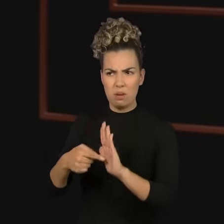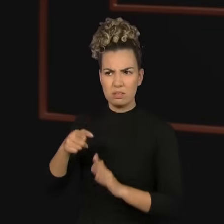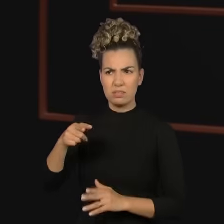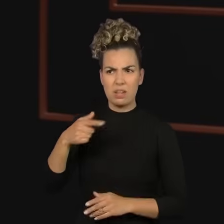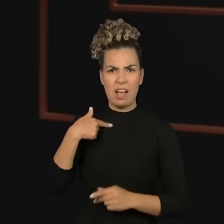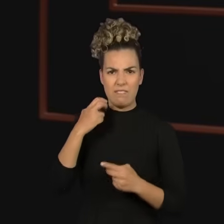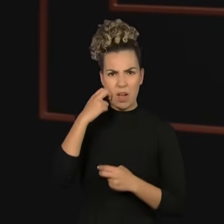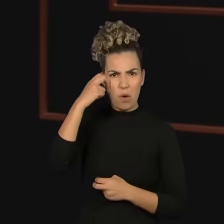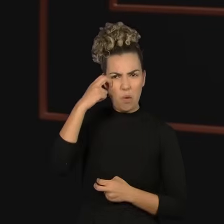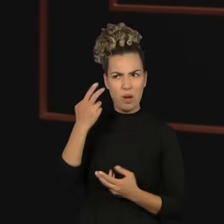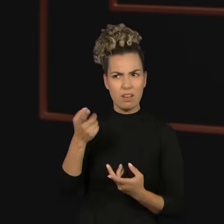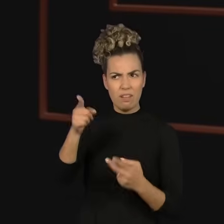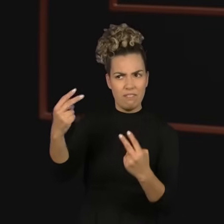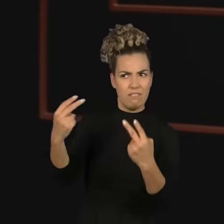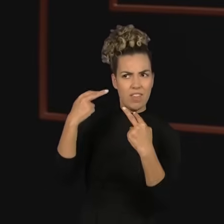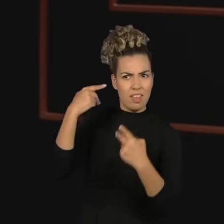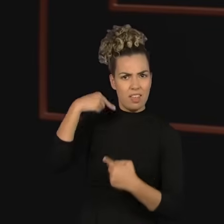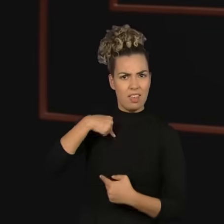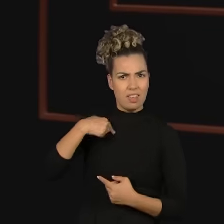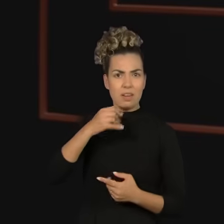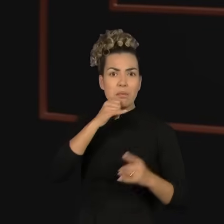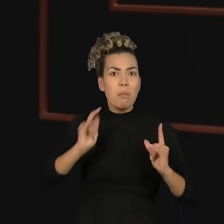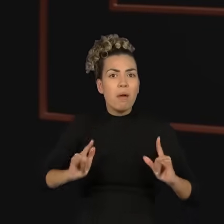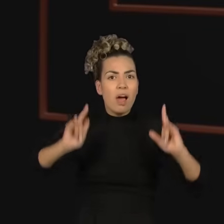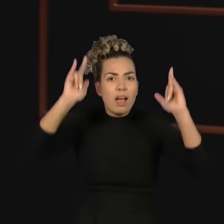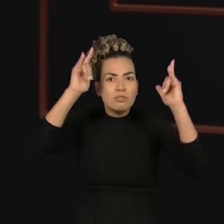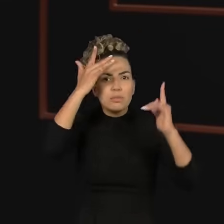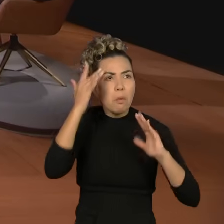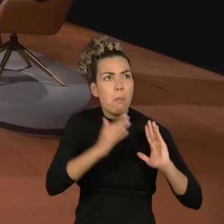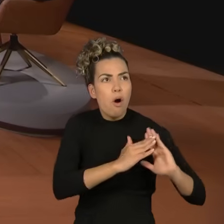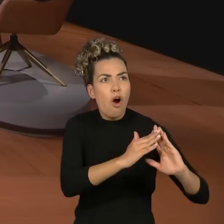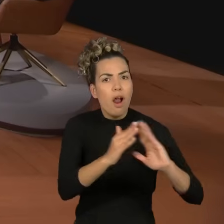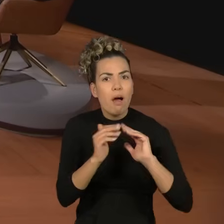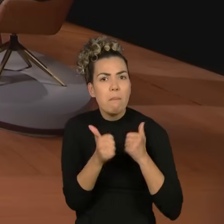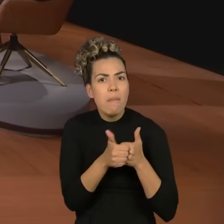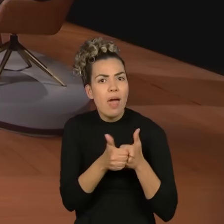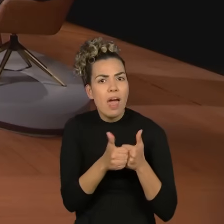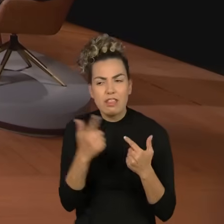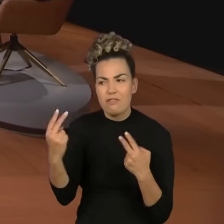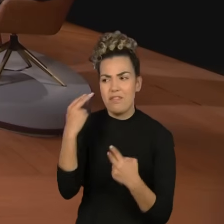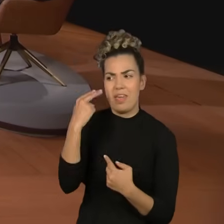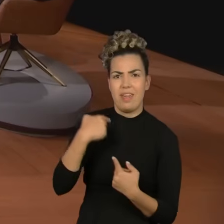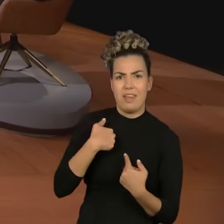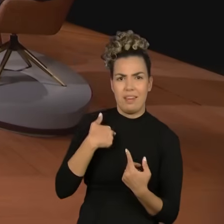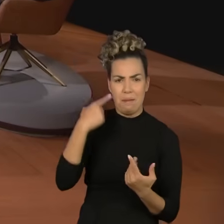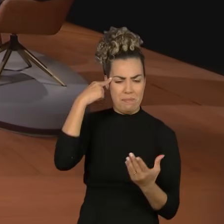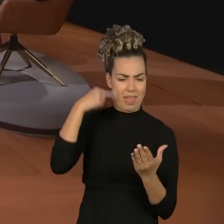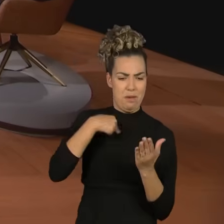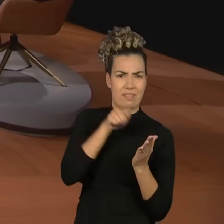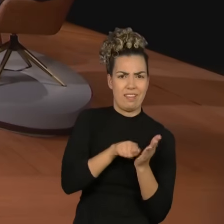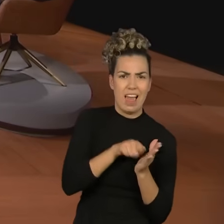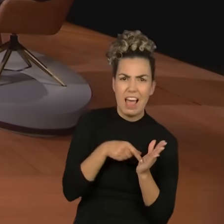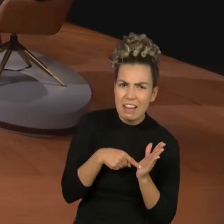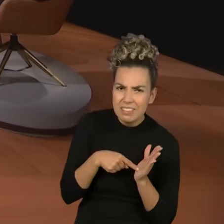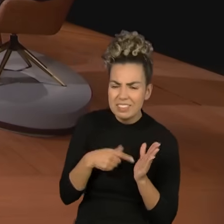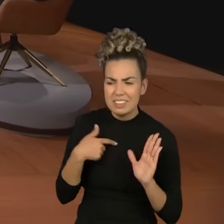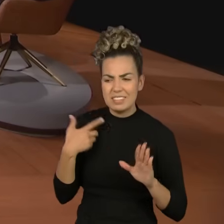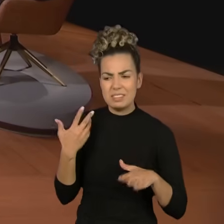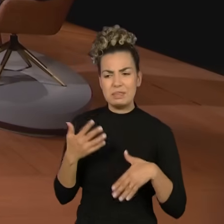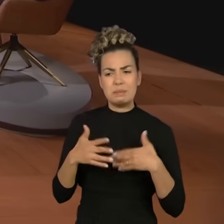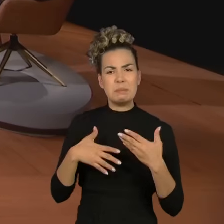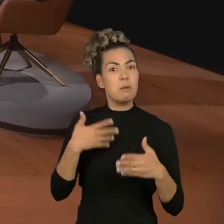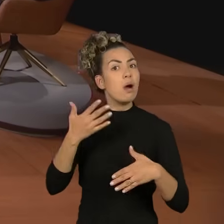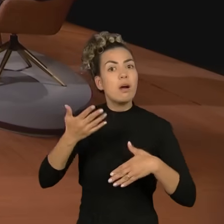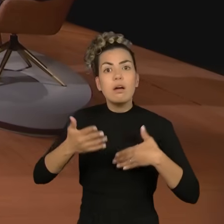Mas tudo bem, né? Aí foi um absurdo, porque eu virei, assim, a pessoa mais querida. Pessoas que nunca tinham me